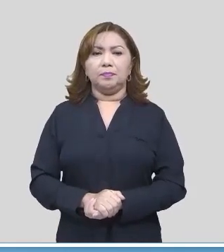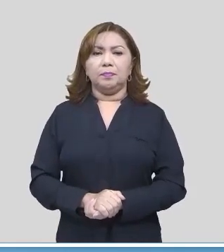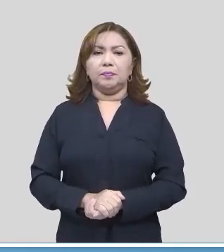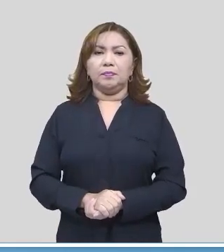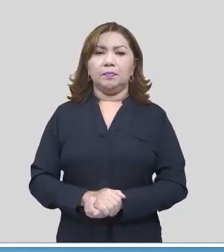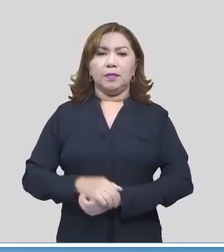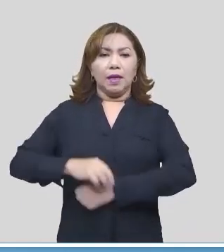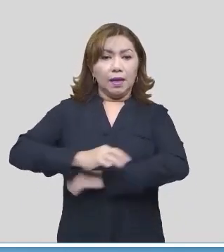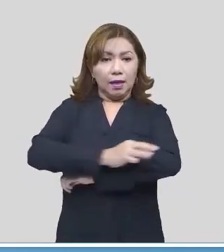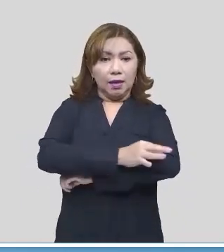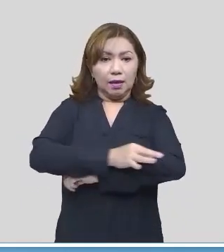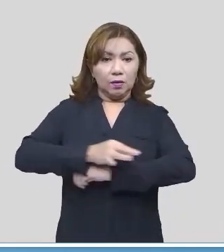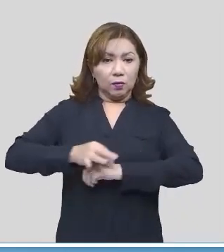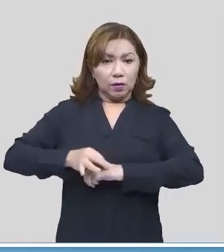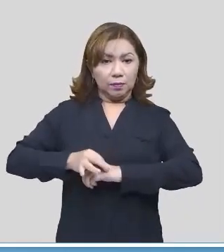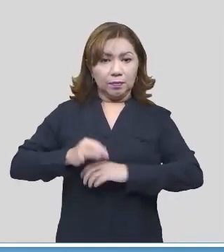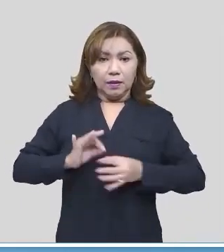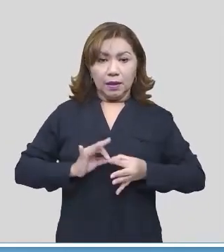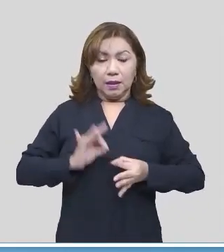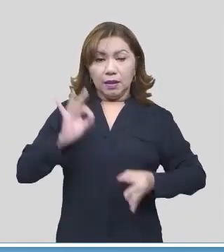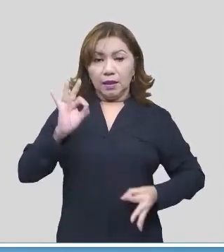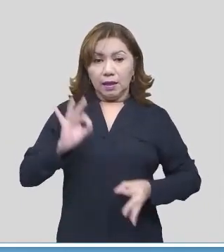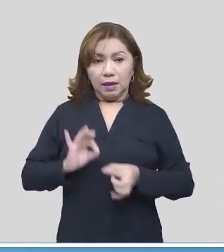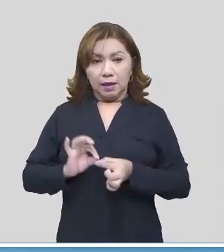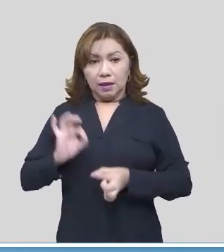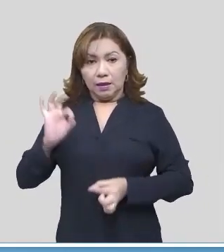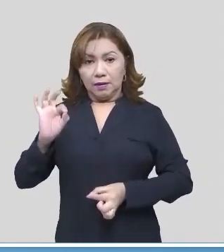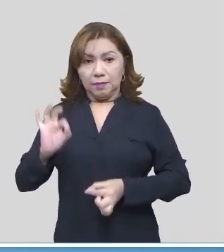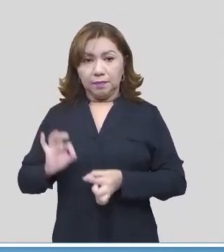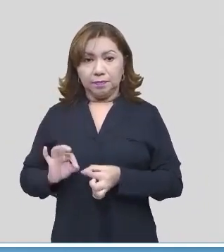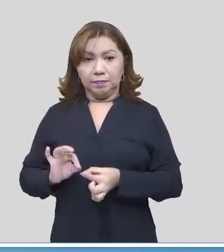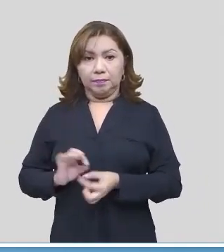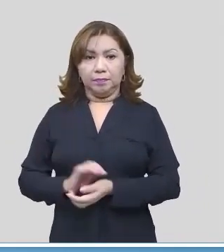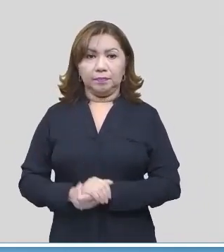régua, trena,